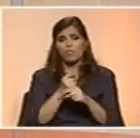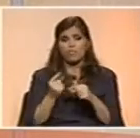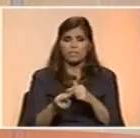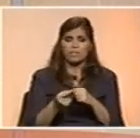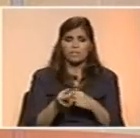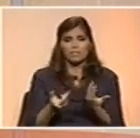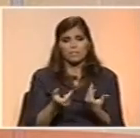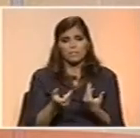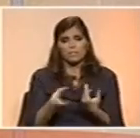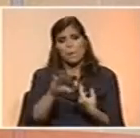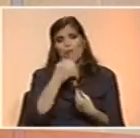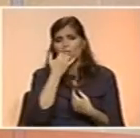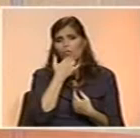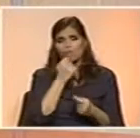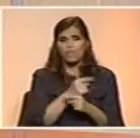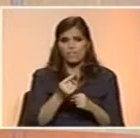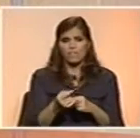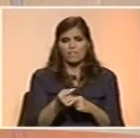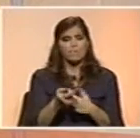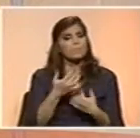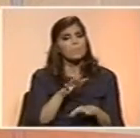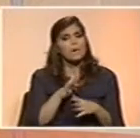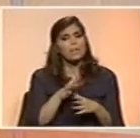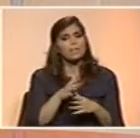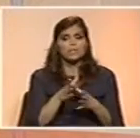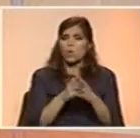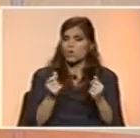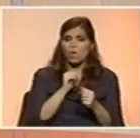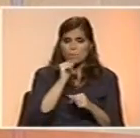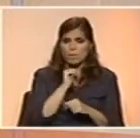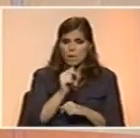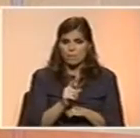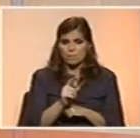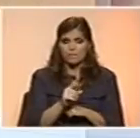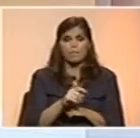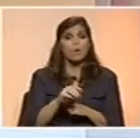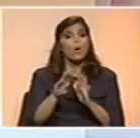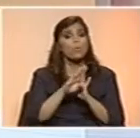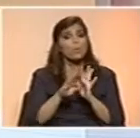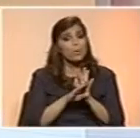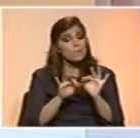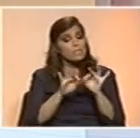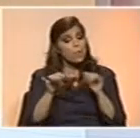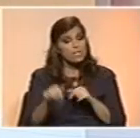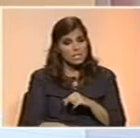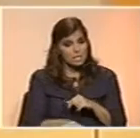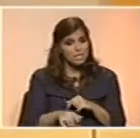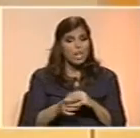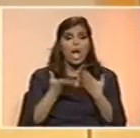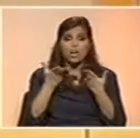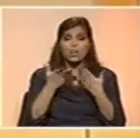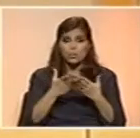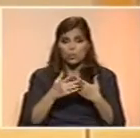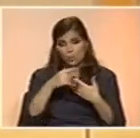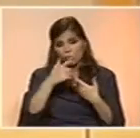fruta. Exato, que obviamente não é uma solução. Provavelmente programas como este ajudam a esclarecer, porque eu acho que existe